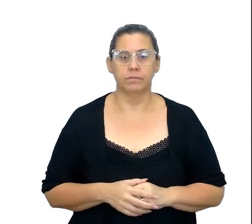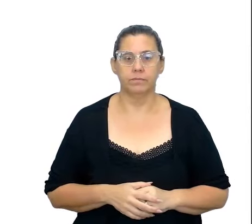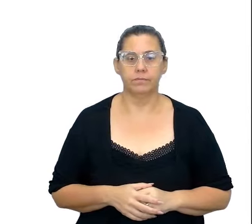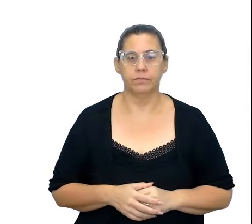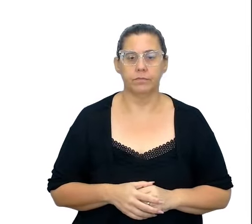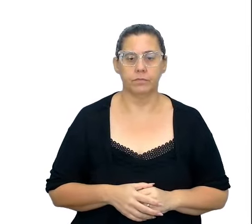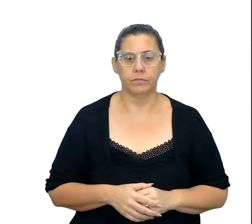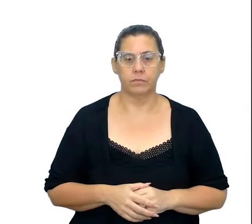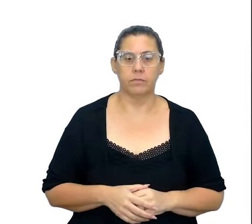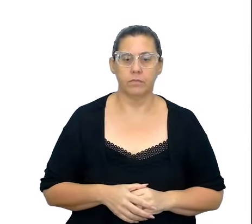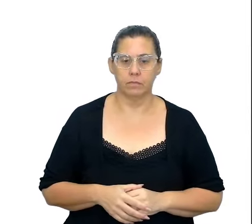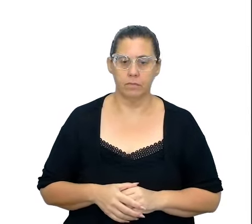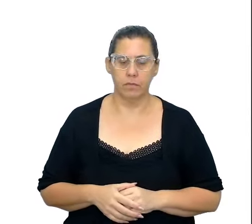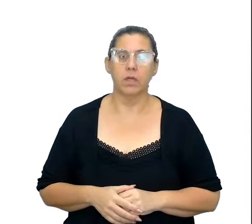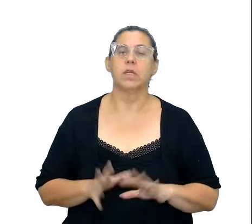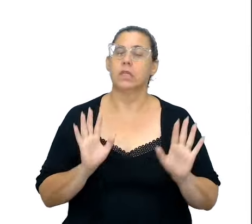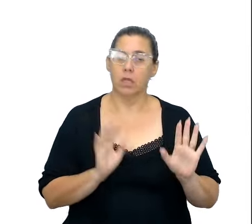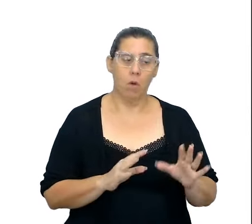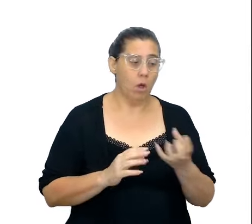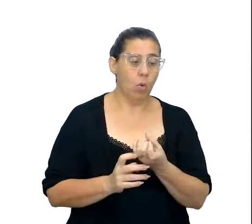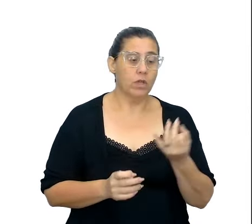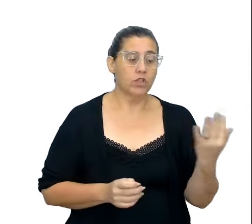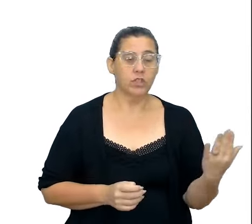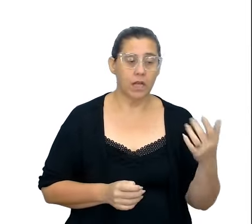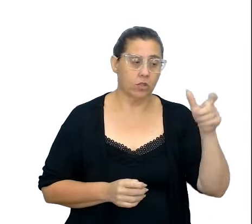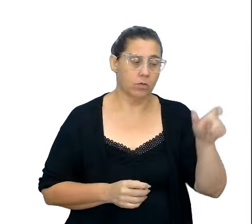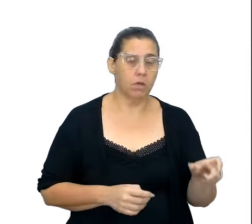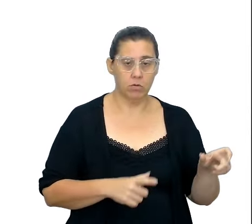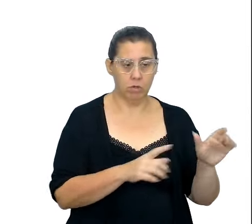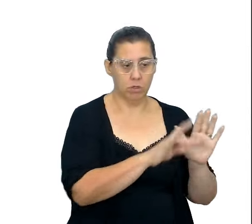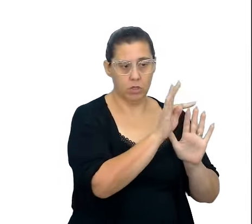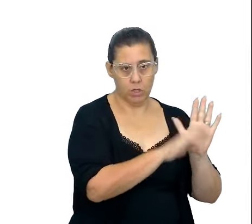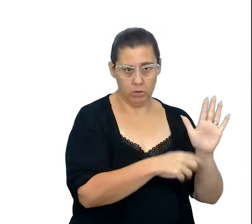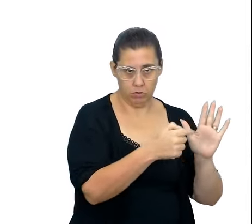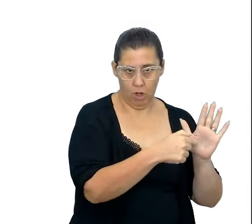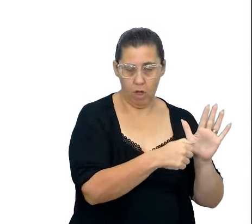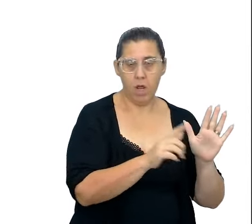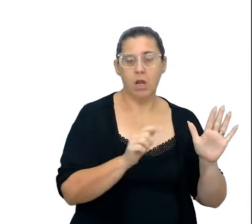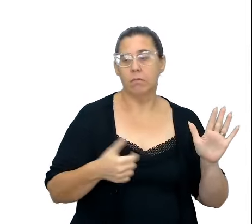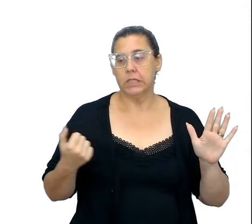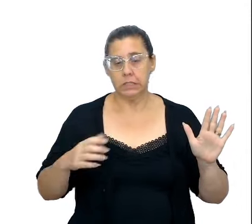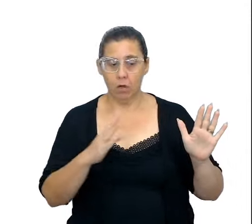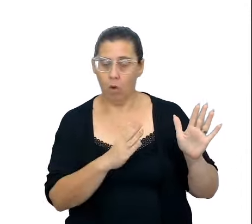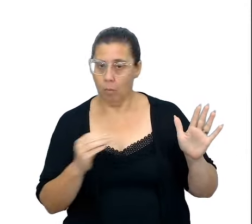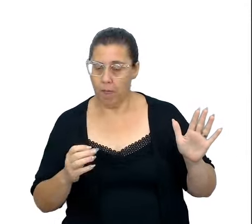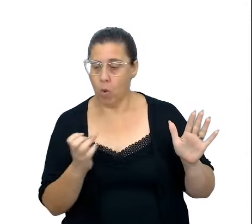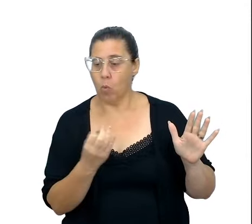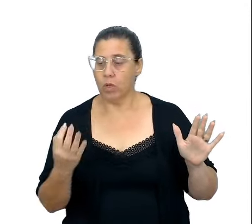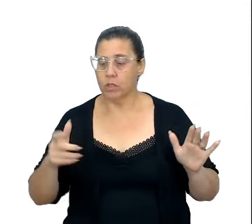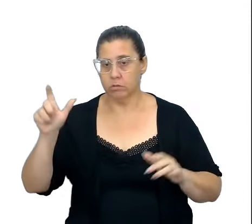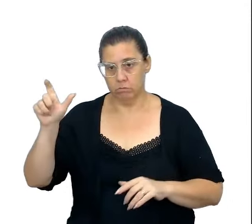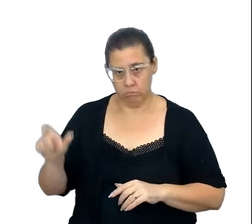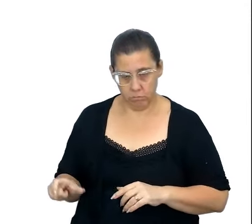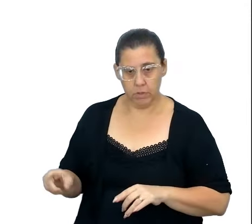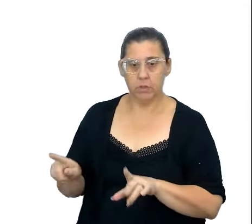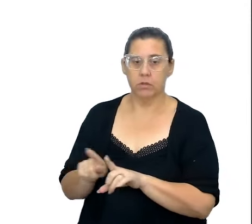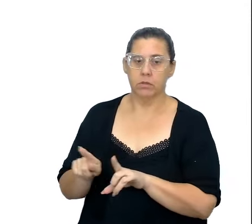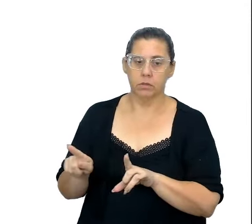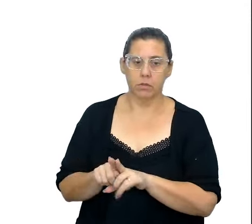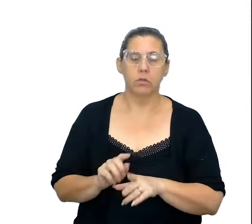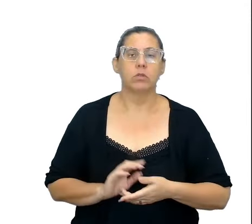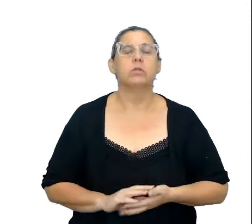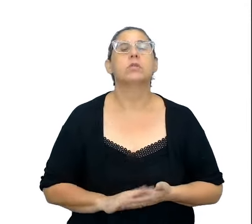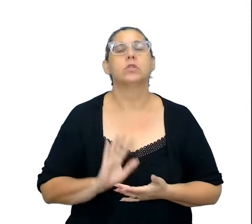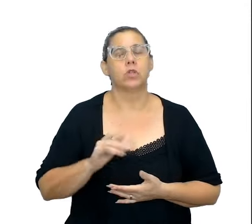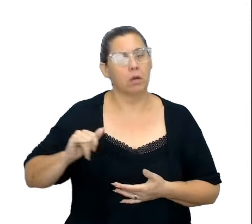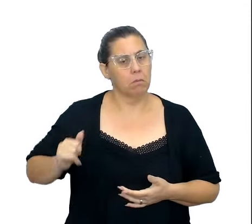ele vai seguir, então, a mesma quantidade de personagens, para que ele não se perca nessa construção, né? Os estudantes escrevem nesse espaço. Ele já